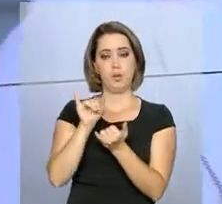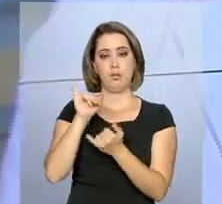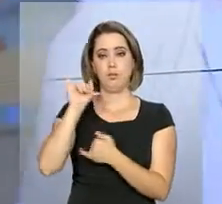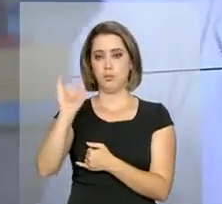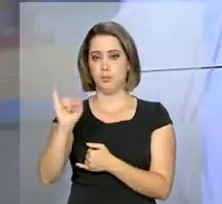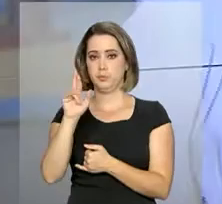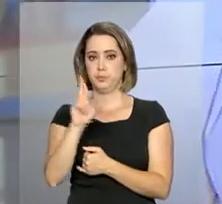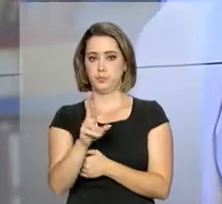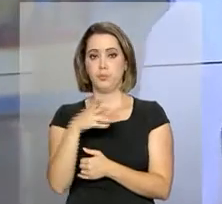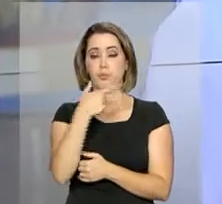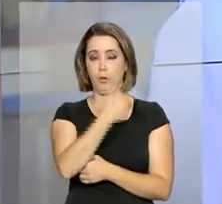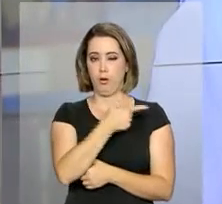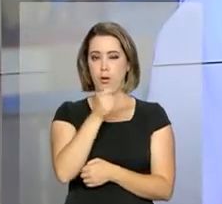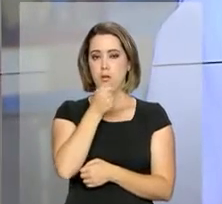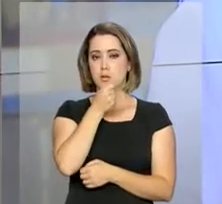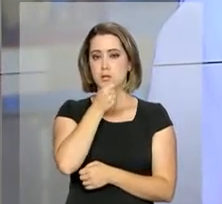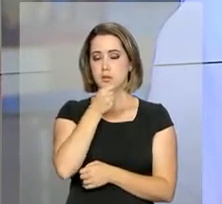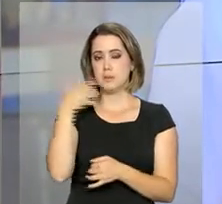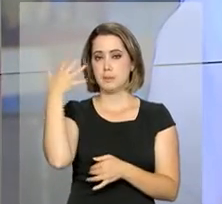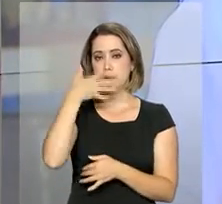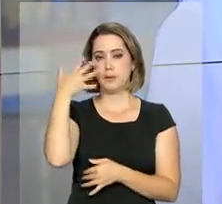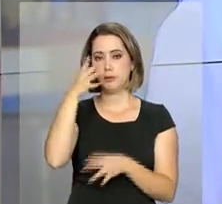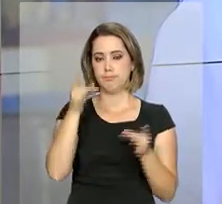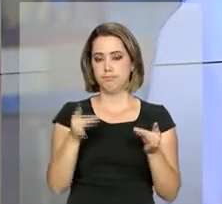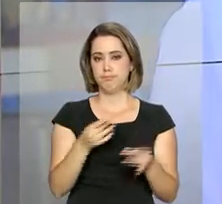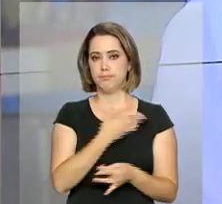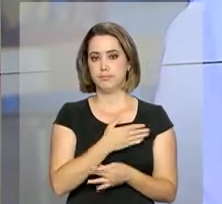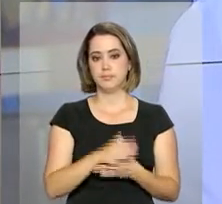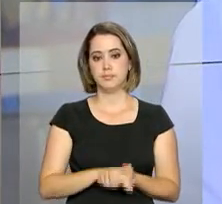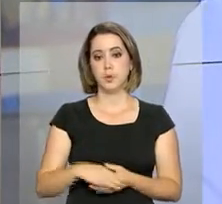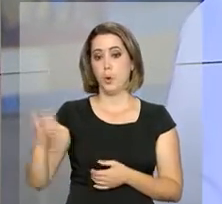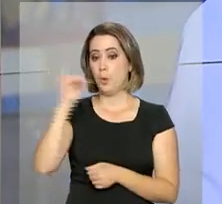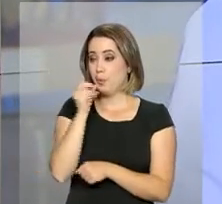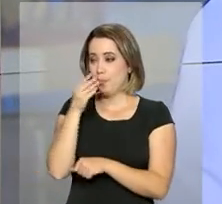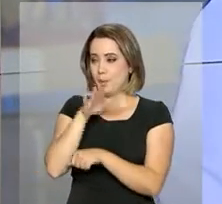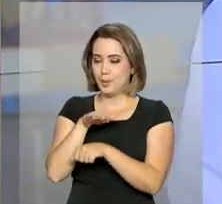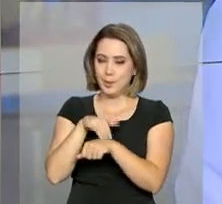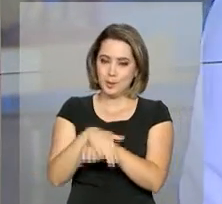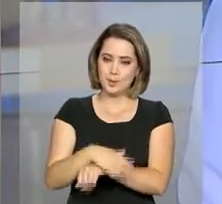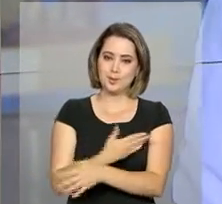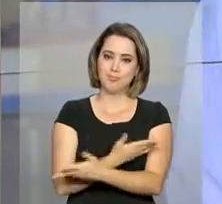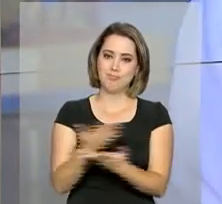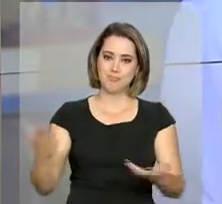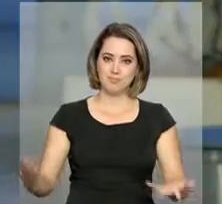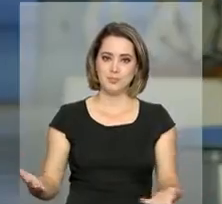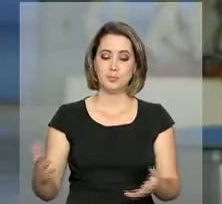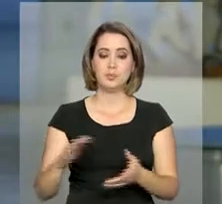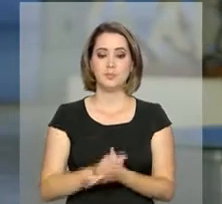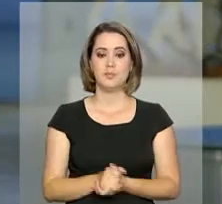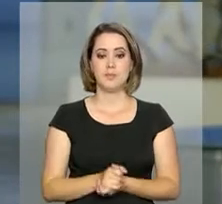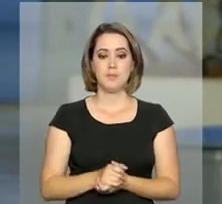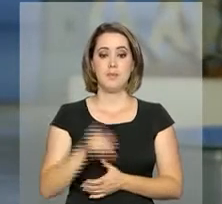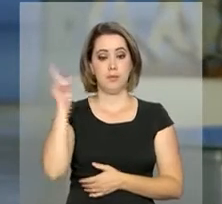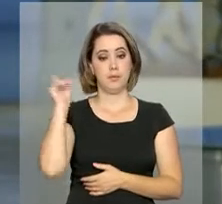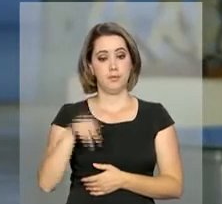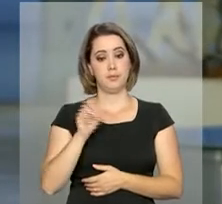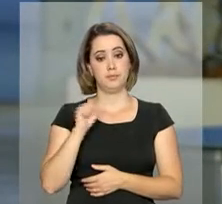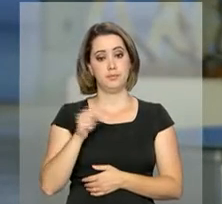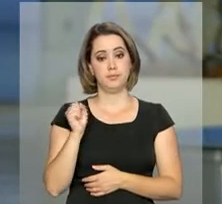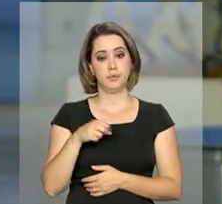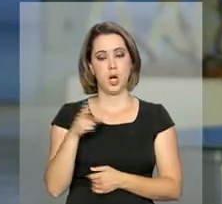para a gente. Olá, Gabriela, boa noite. Olá, Roberto. Boa noite. Uma boa noite a todos. É isso mesmo.